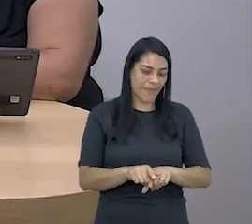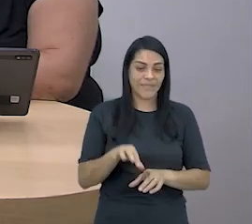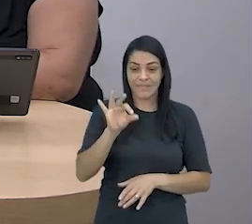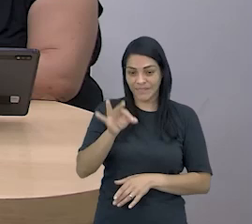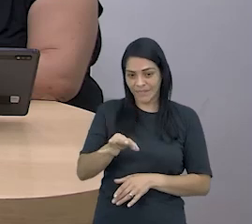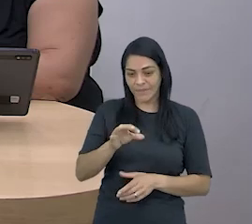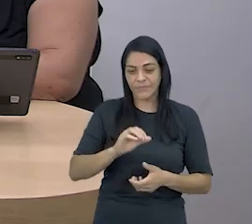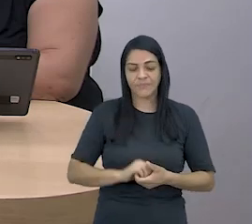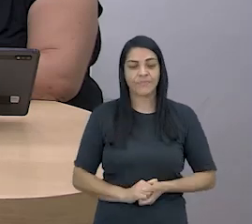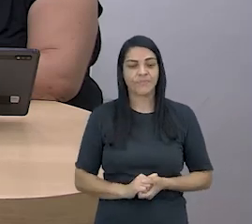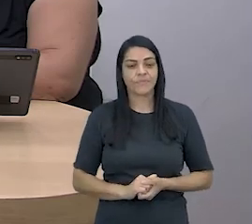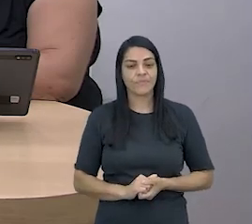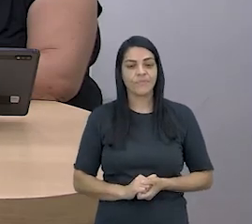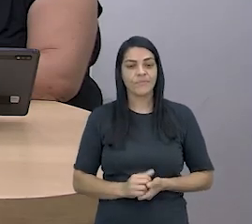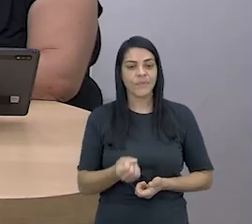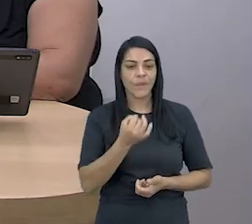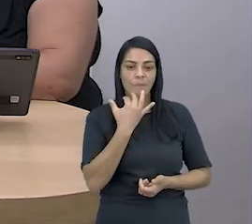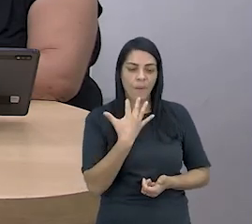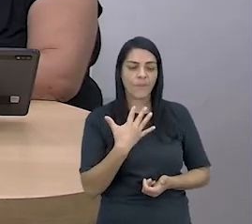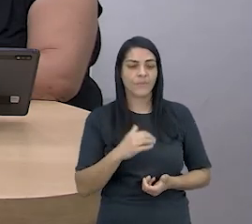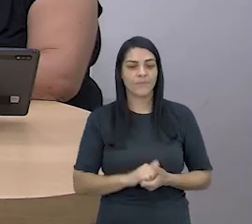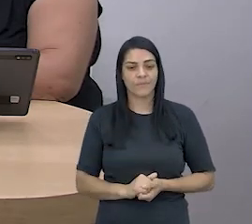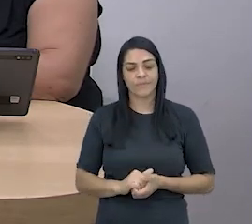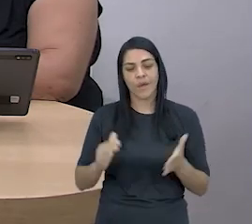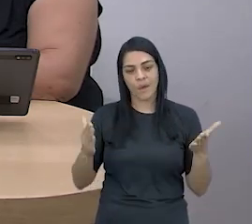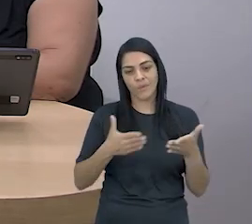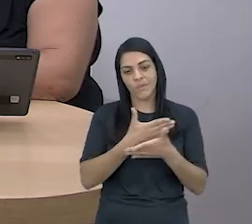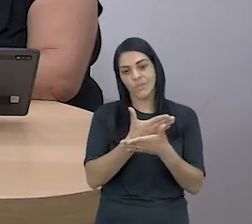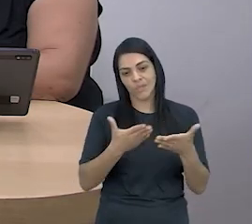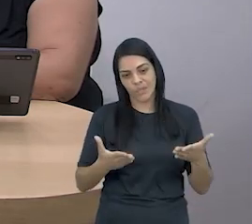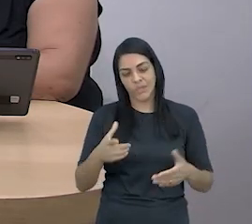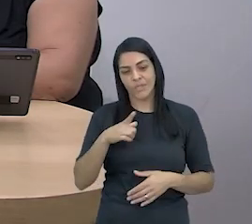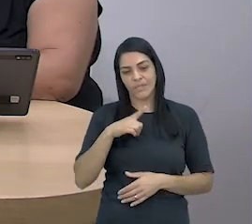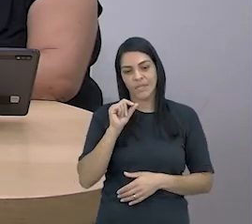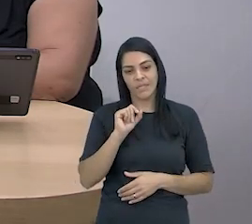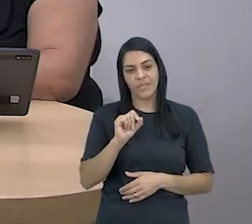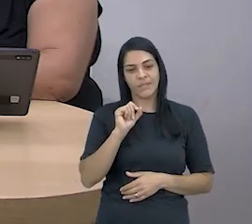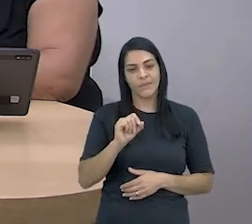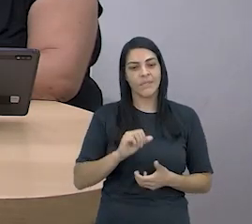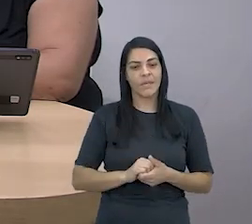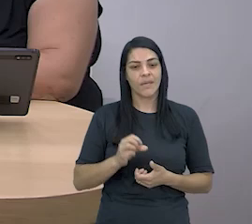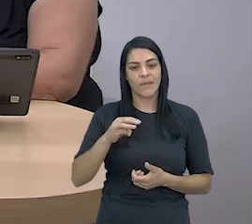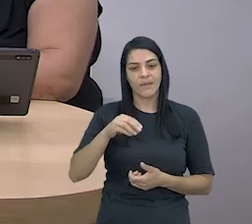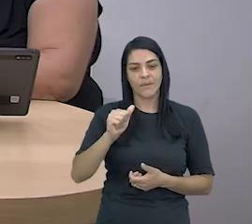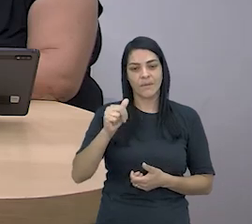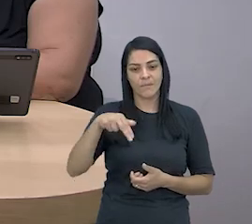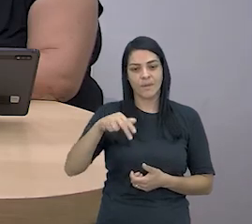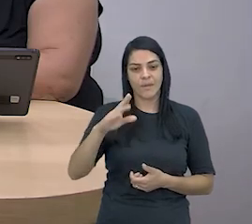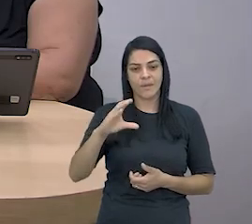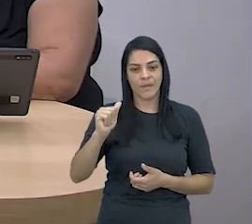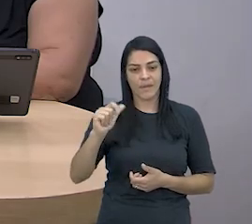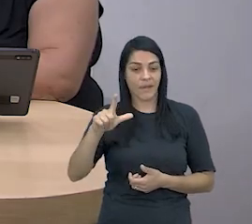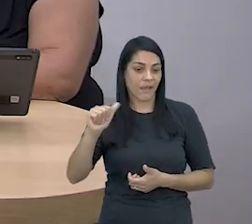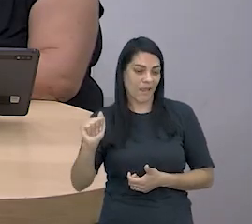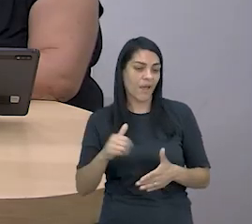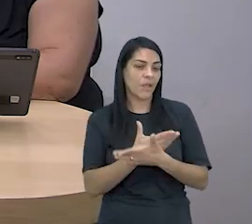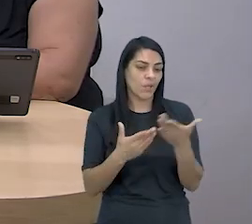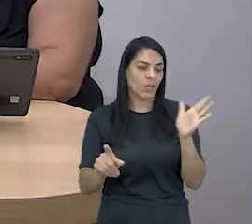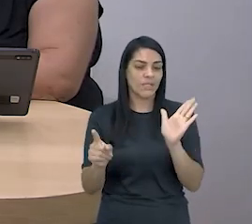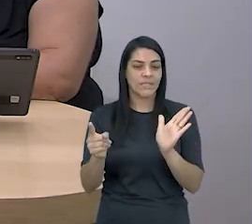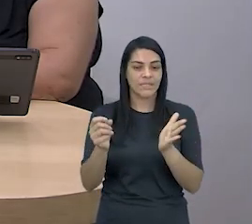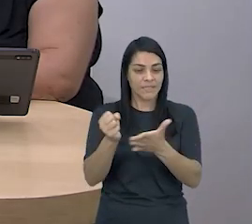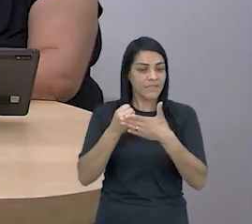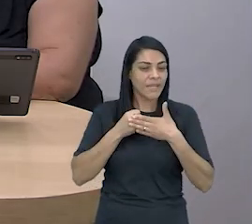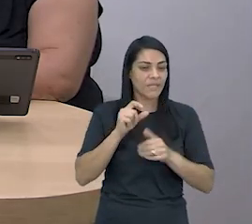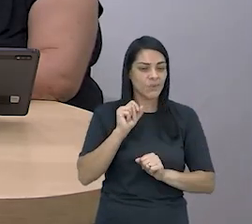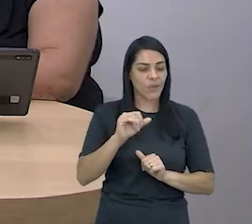certo? Sim. Bom, hoje a gente também, né, além da Mancala que a gente traz aí, né, esse jogo